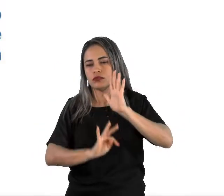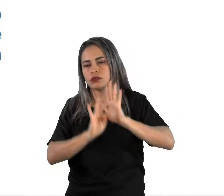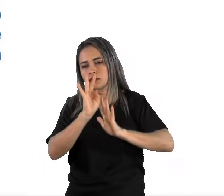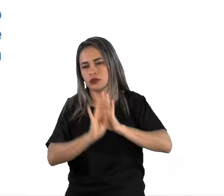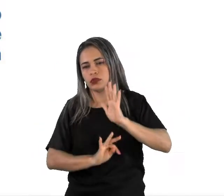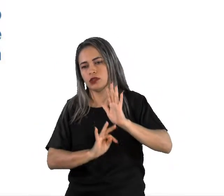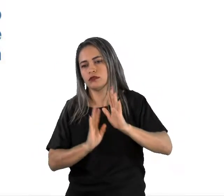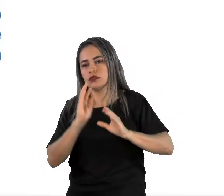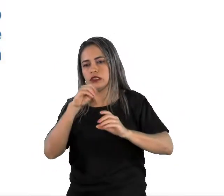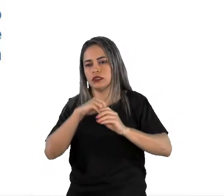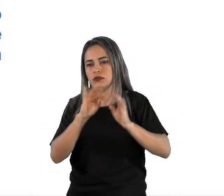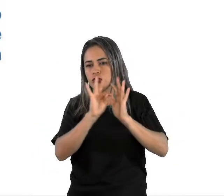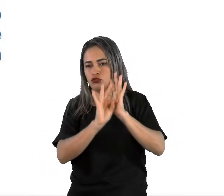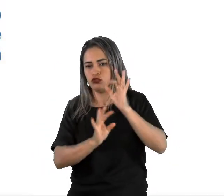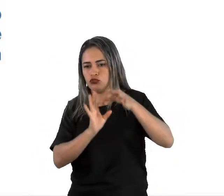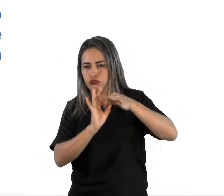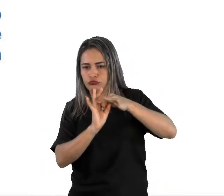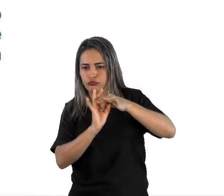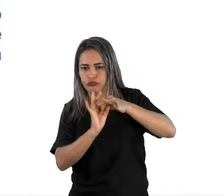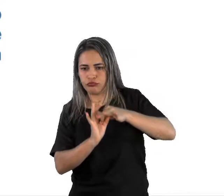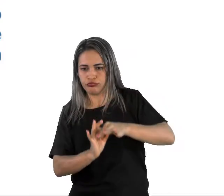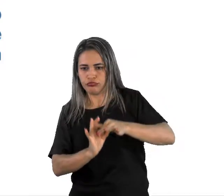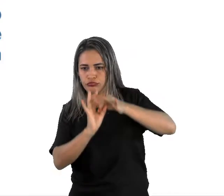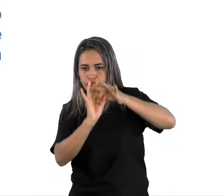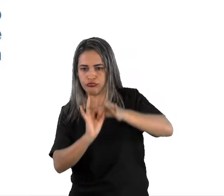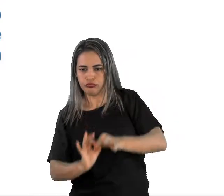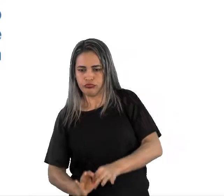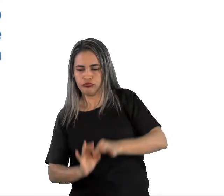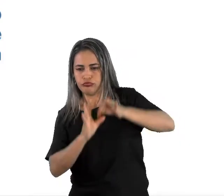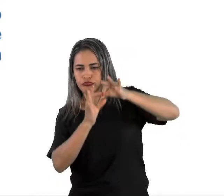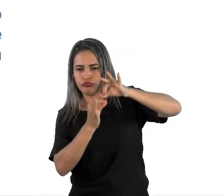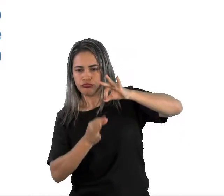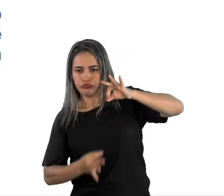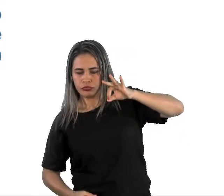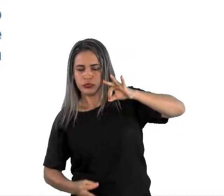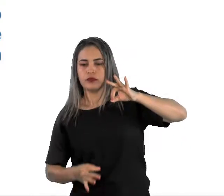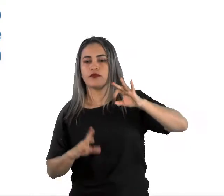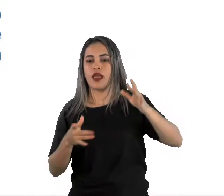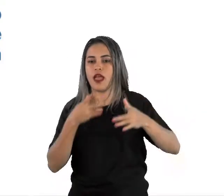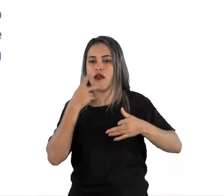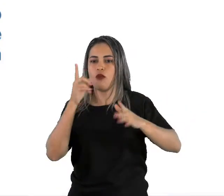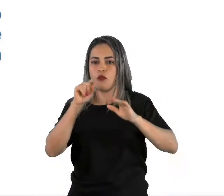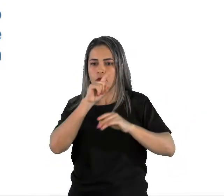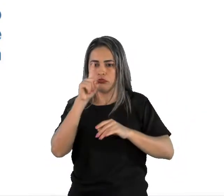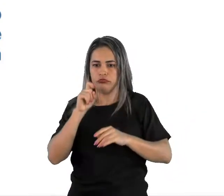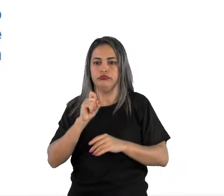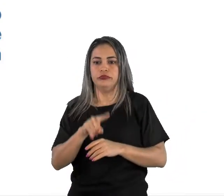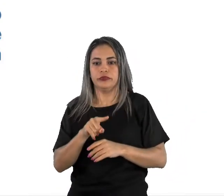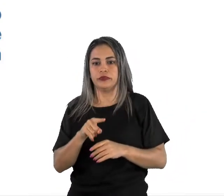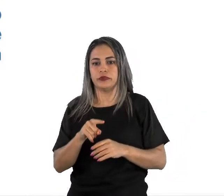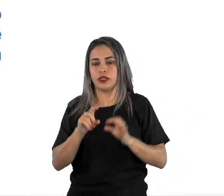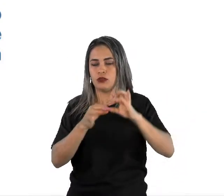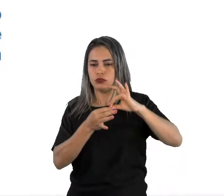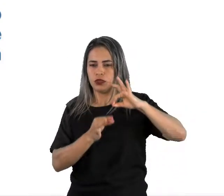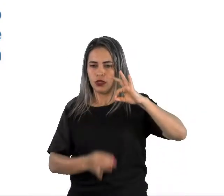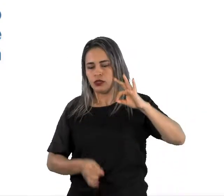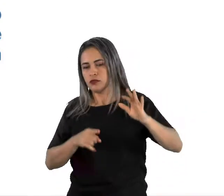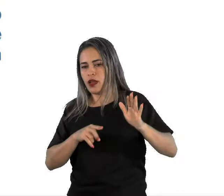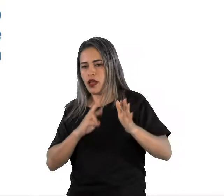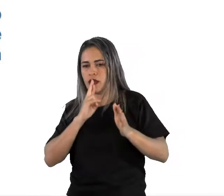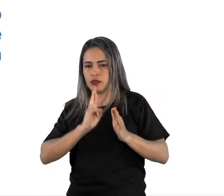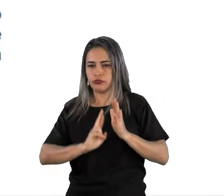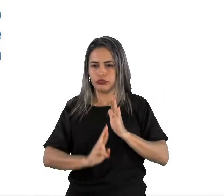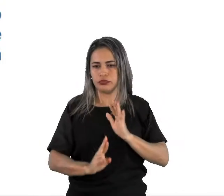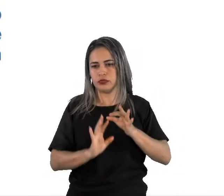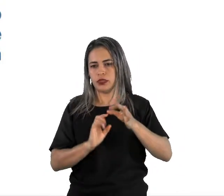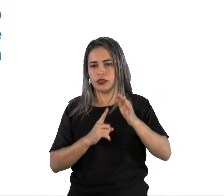desse título. Então, o título ele é um questionamento, então o texto vai tentar responder esse questionamento, né?